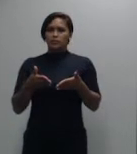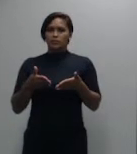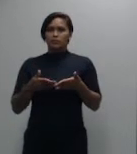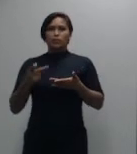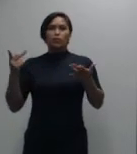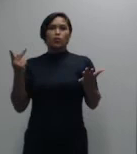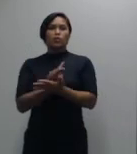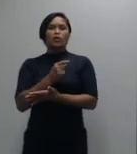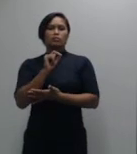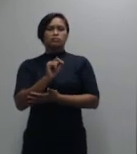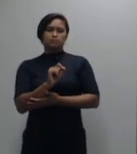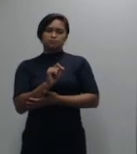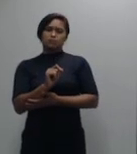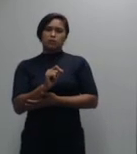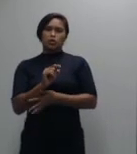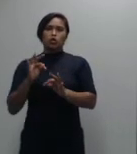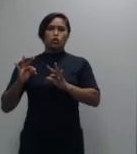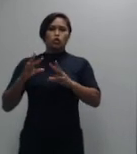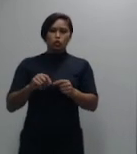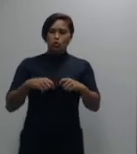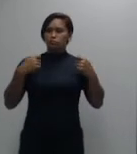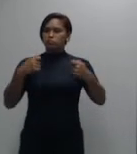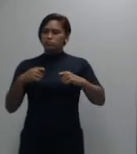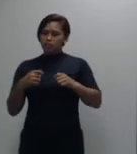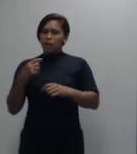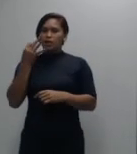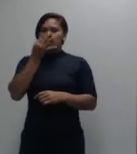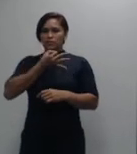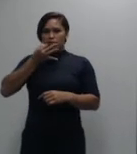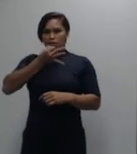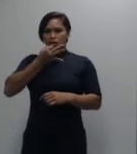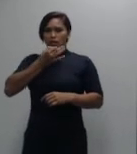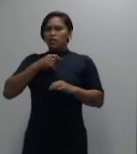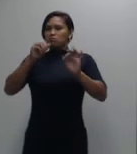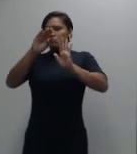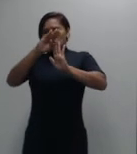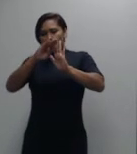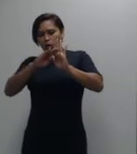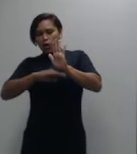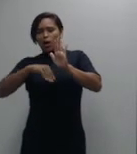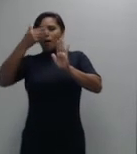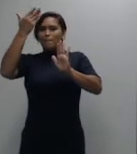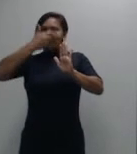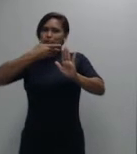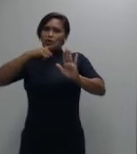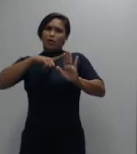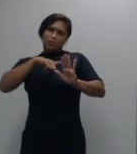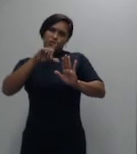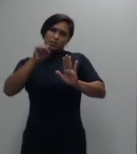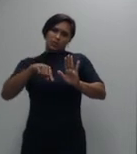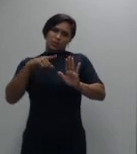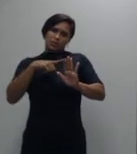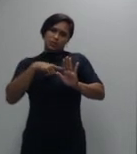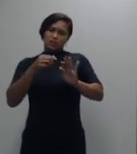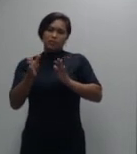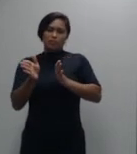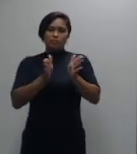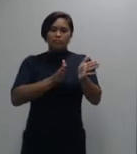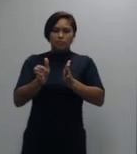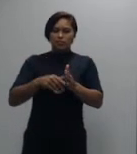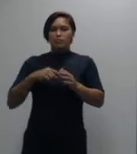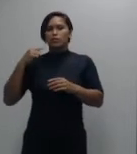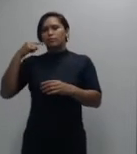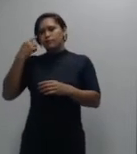acabou acontecendo toda necessidade sustentação oral disposição das provas existentes que é viabilizada o